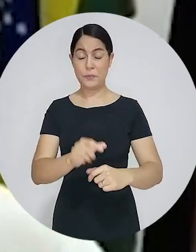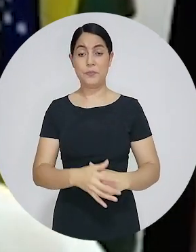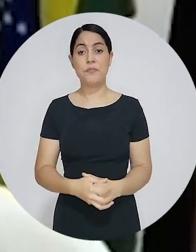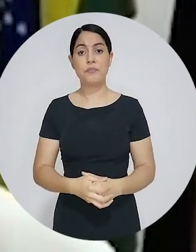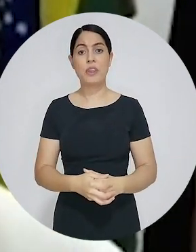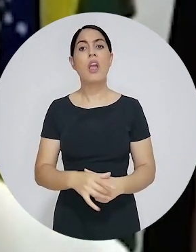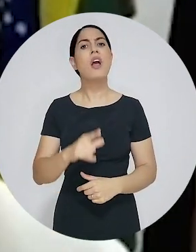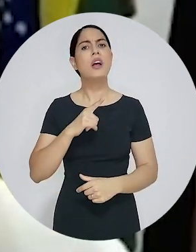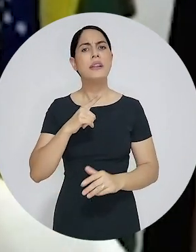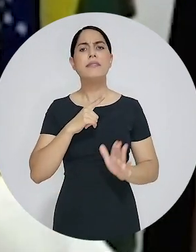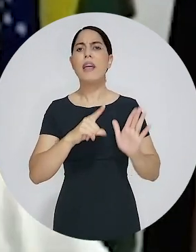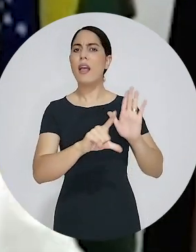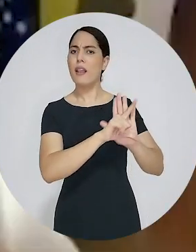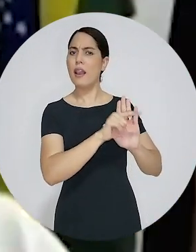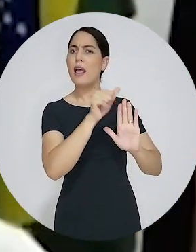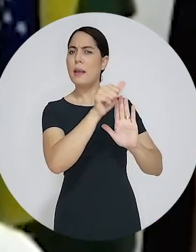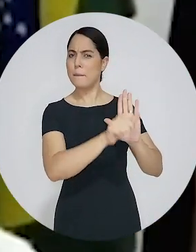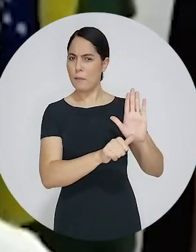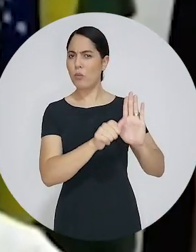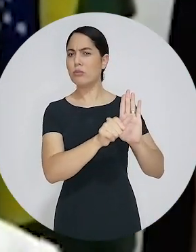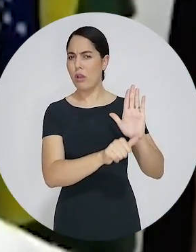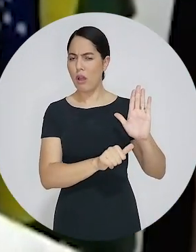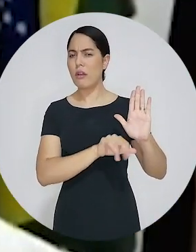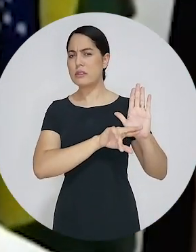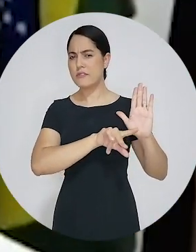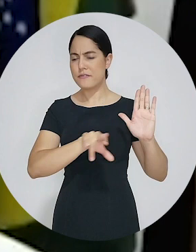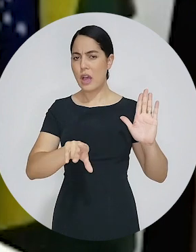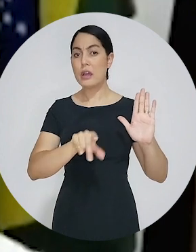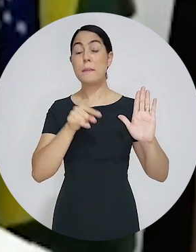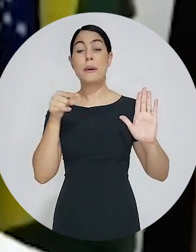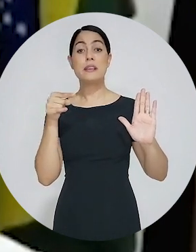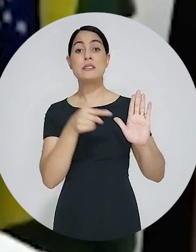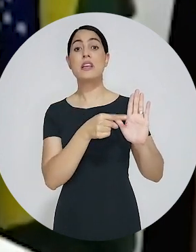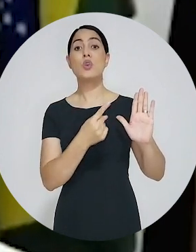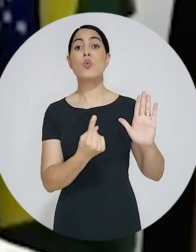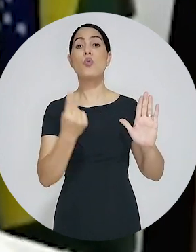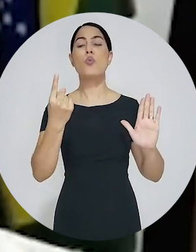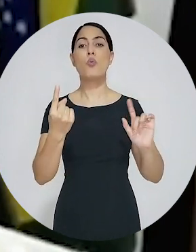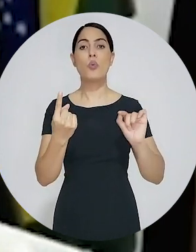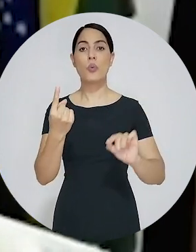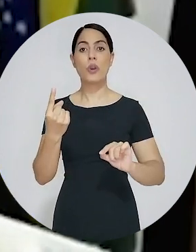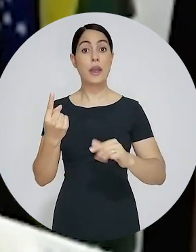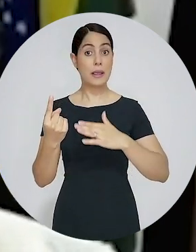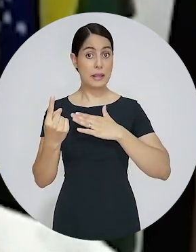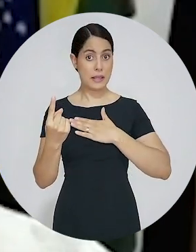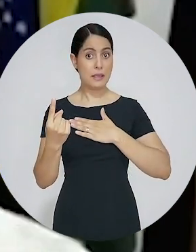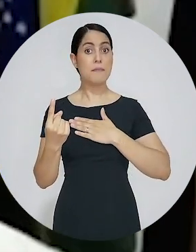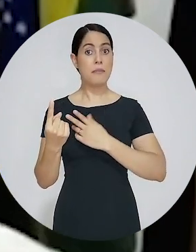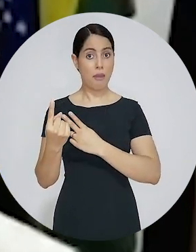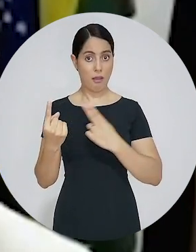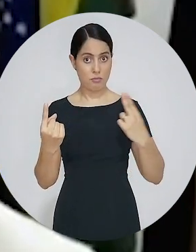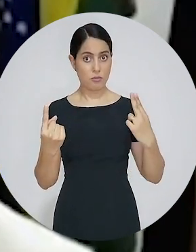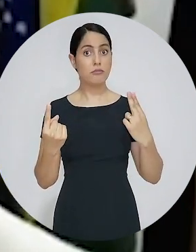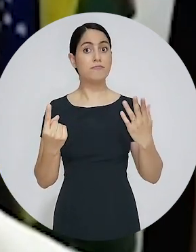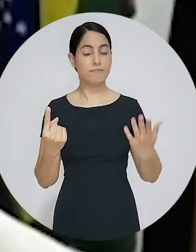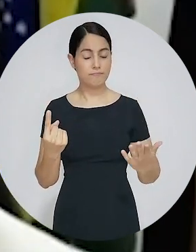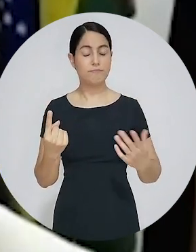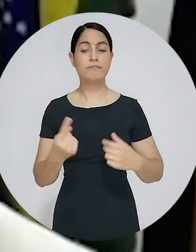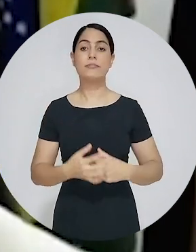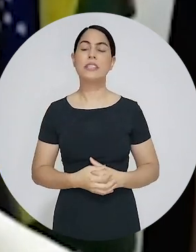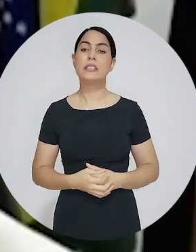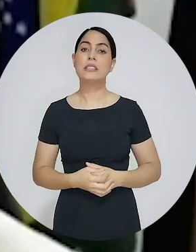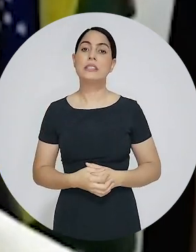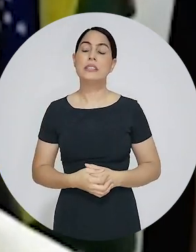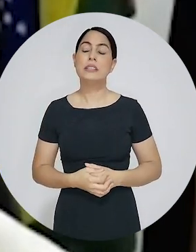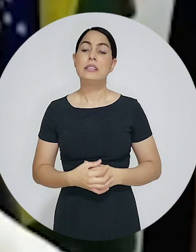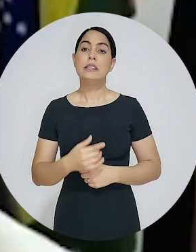alerta de que, de todas essas mudanças, e não foi porque eu tenha feito, não, mas foi uma emenda de minha autoria.